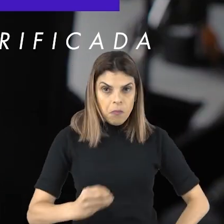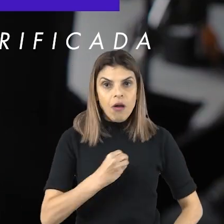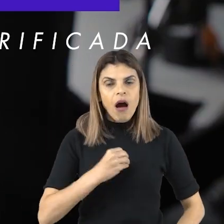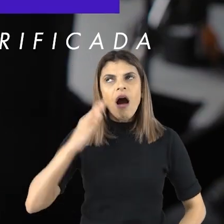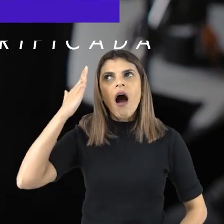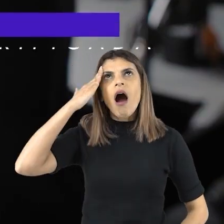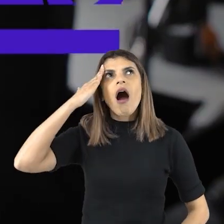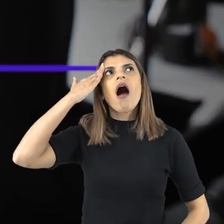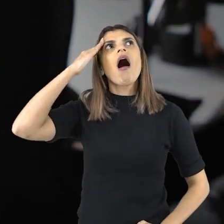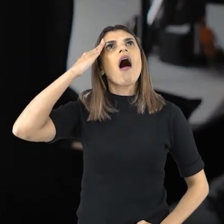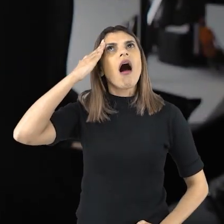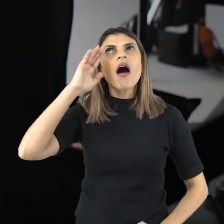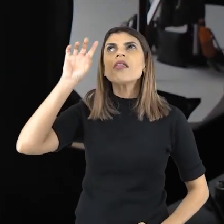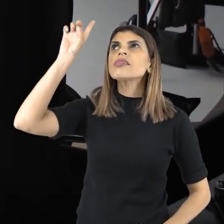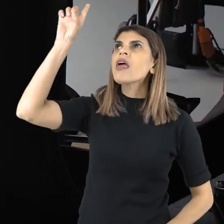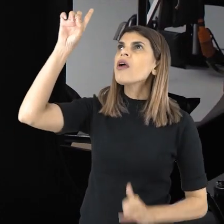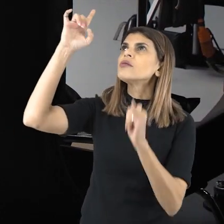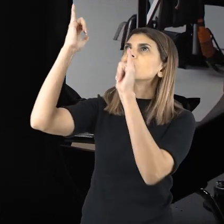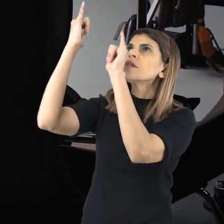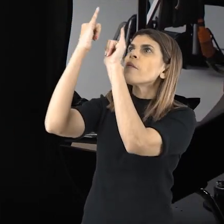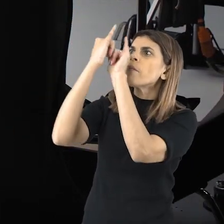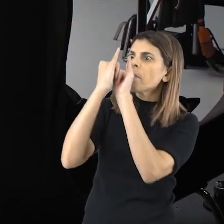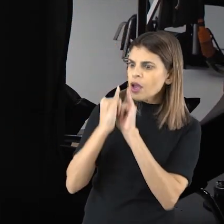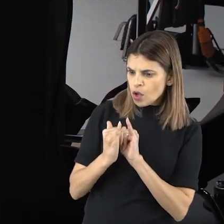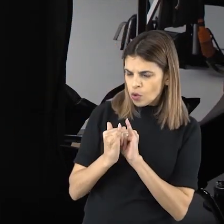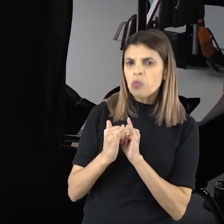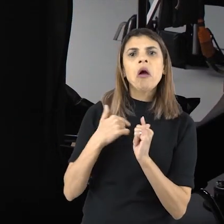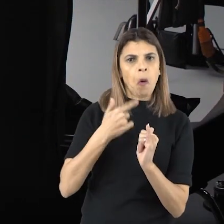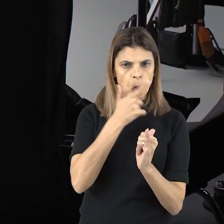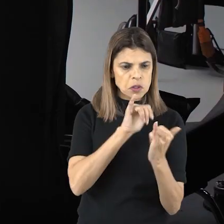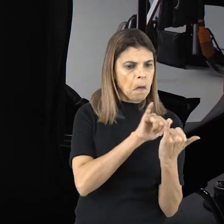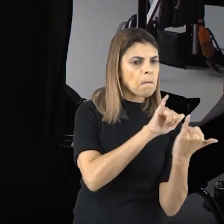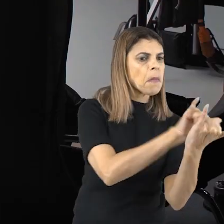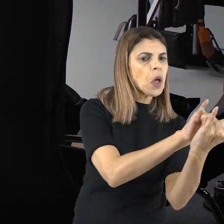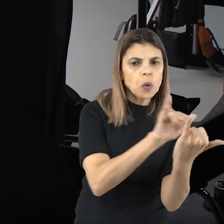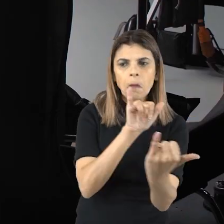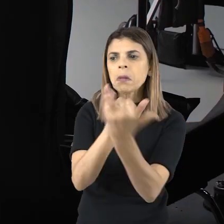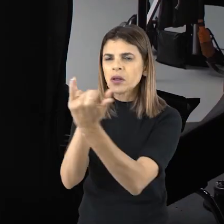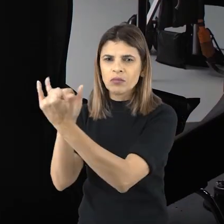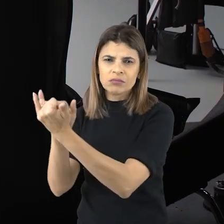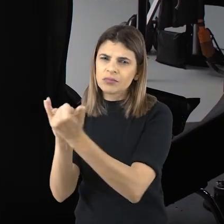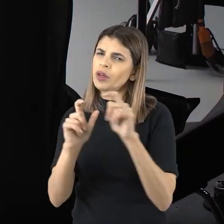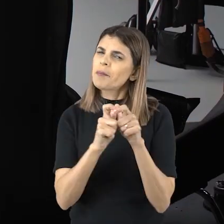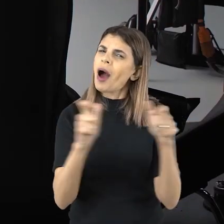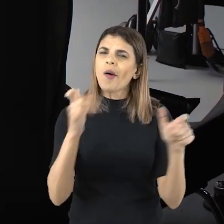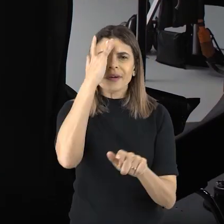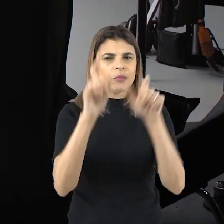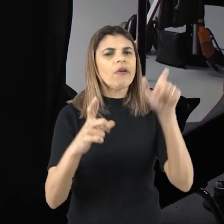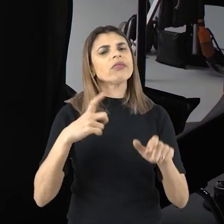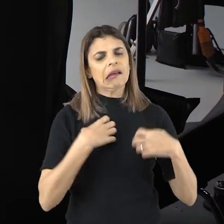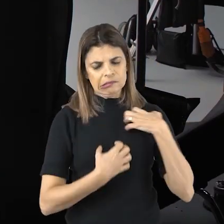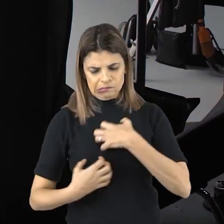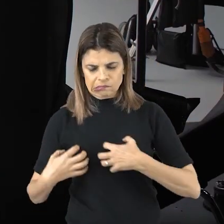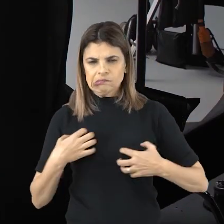pecado. Quando eu entendi que havia sido perdoado por Deus, isso me ajudou a perdoar os outros também. Todos nós fomos machucados